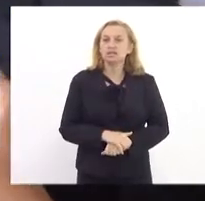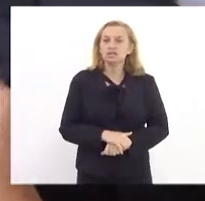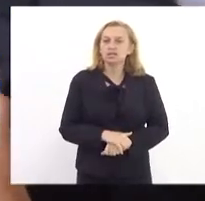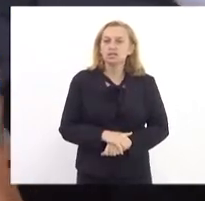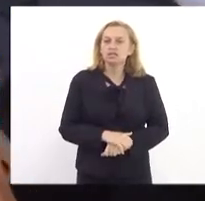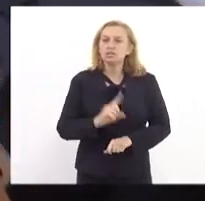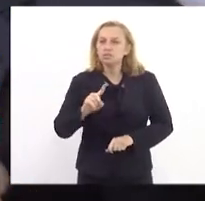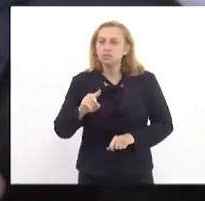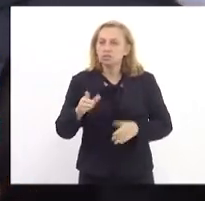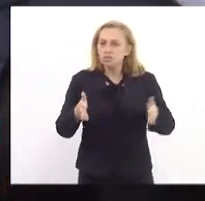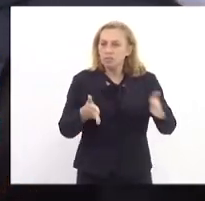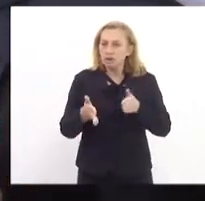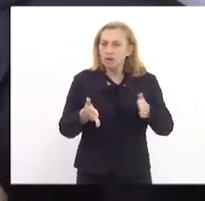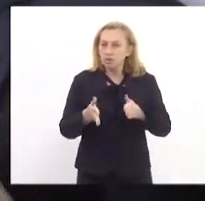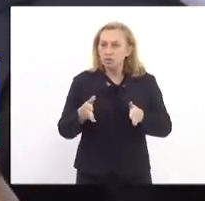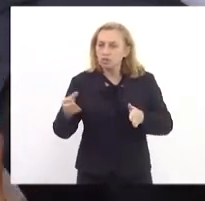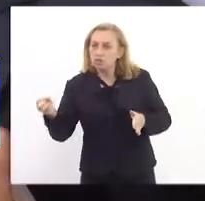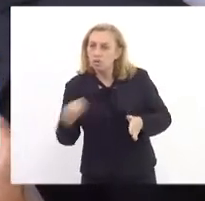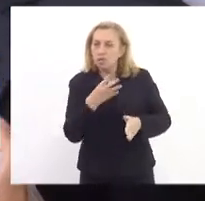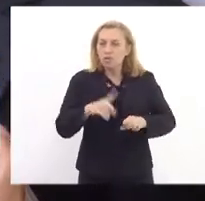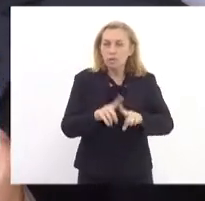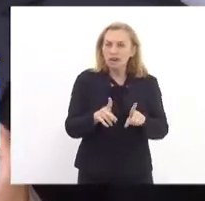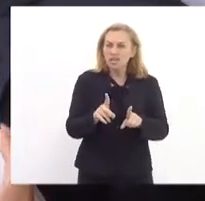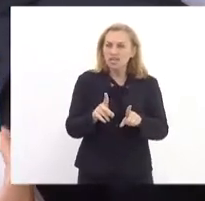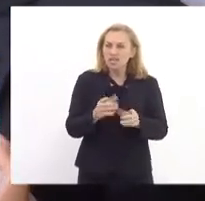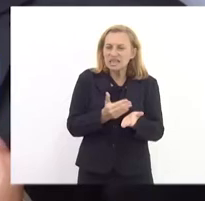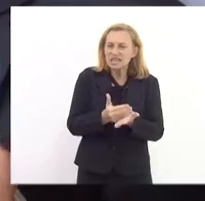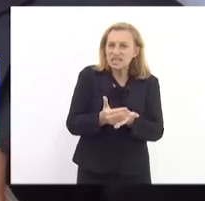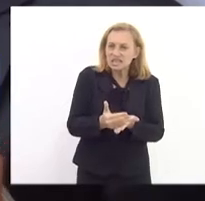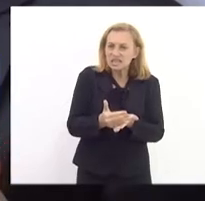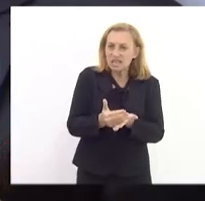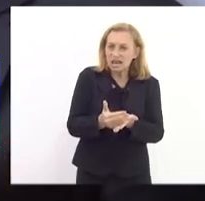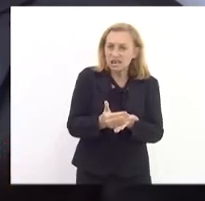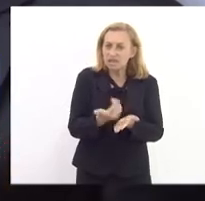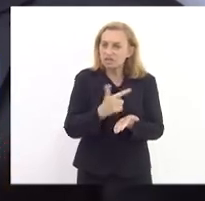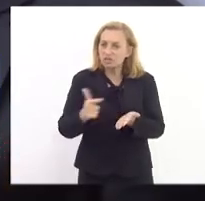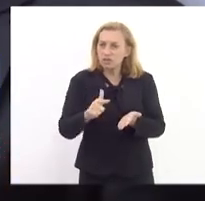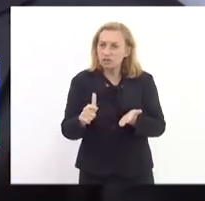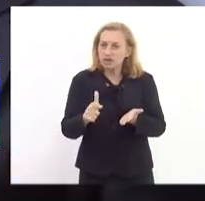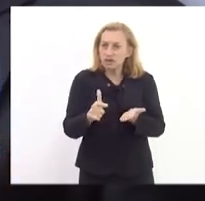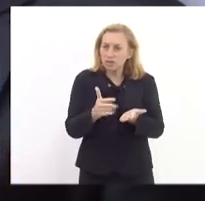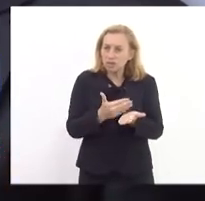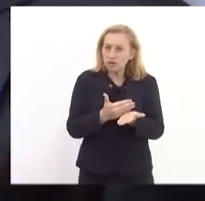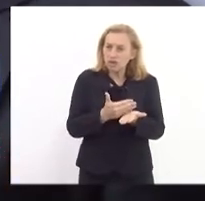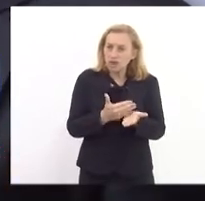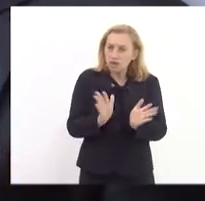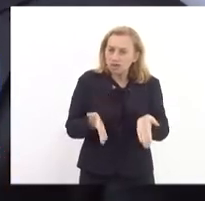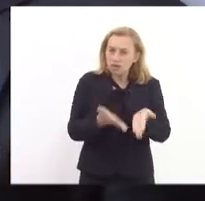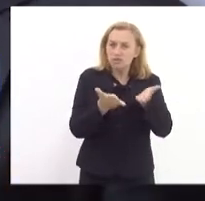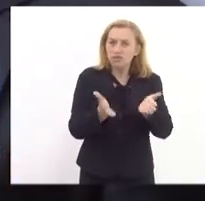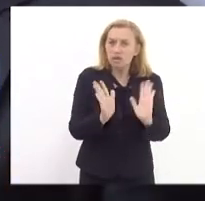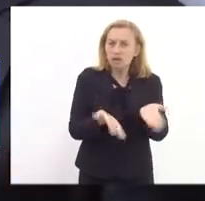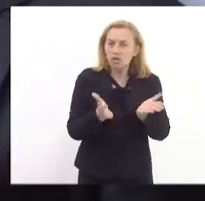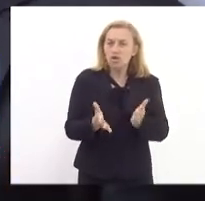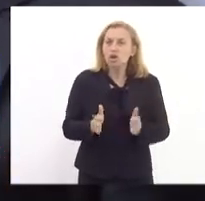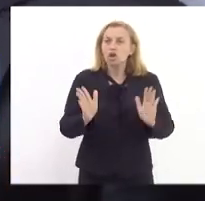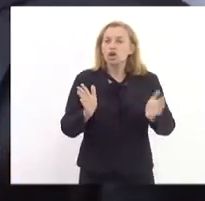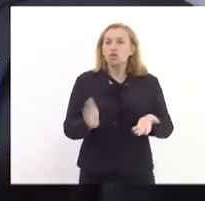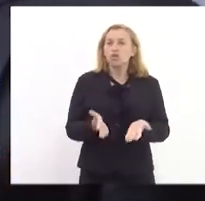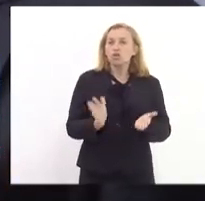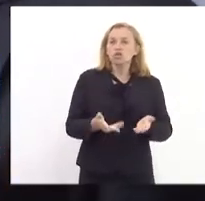no próximo período. Mas não começa sem esses pontapés que a gente está dando agora. E hoje foram aqui